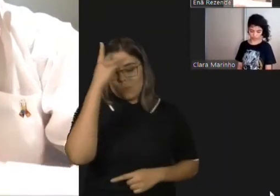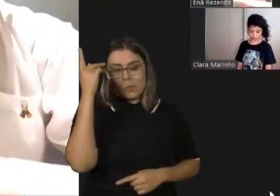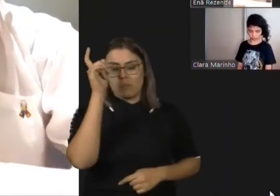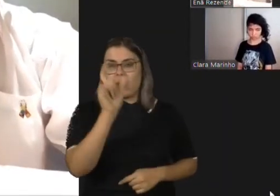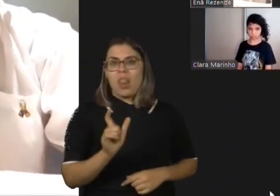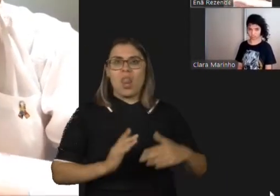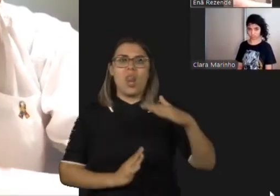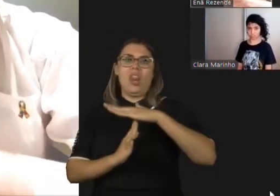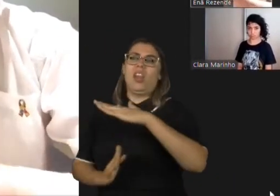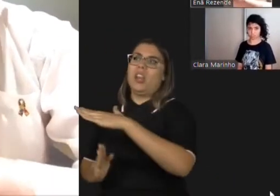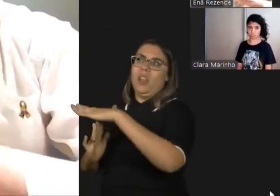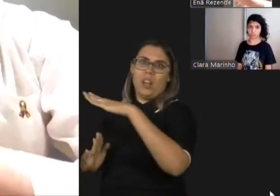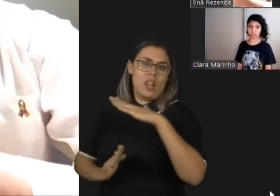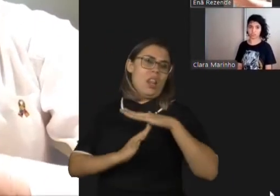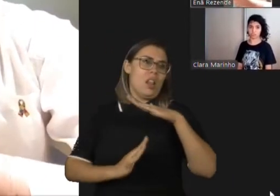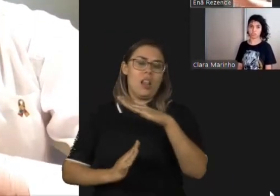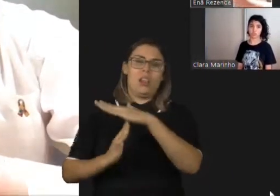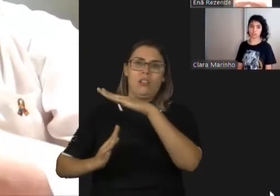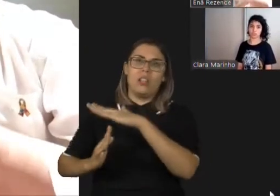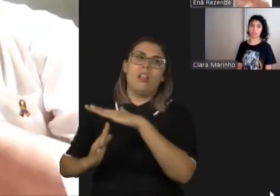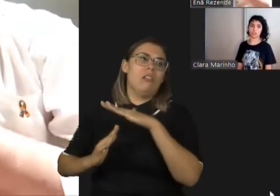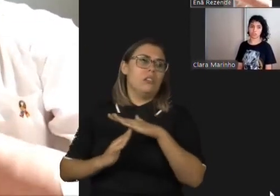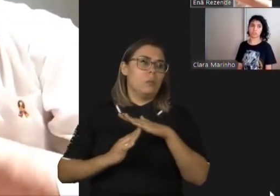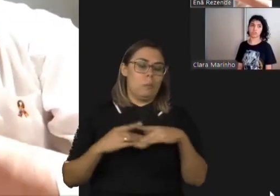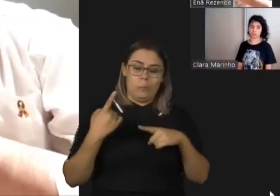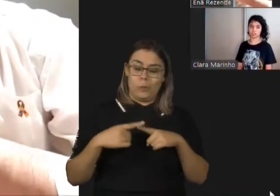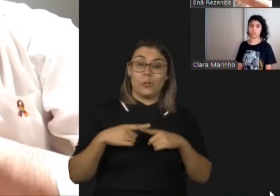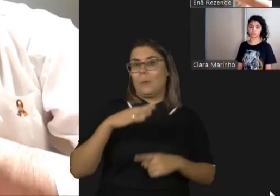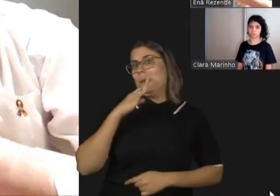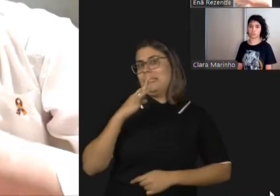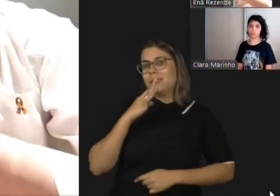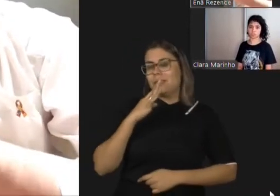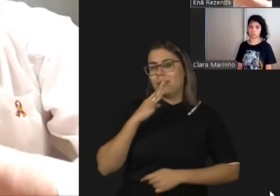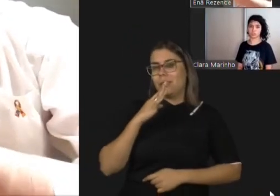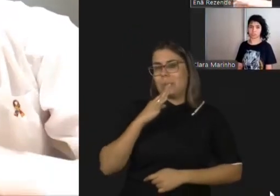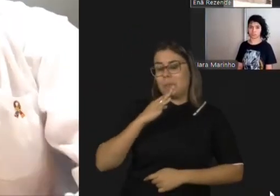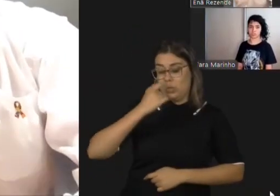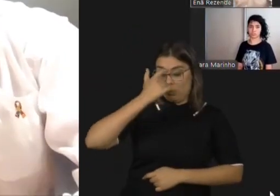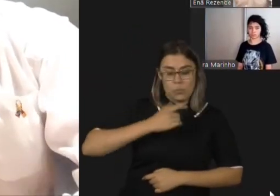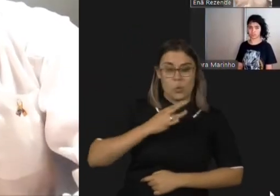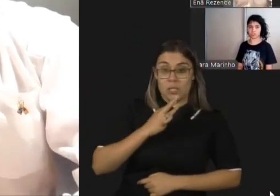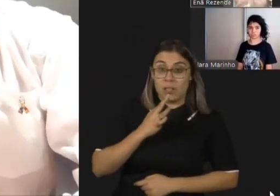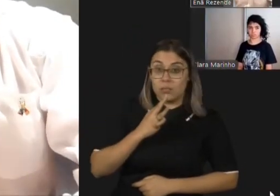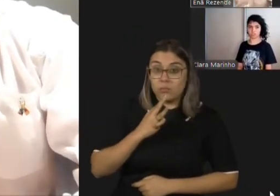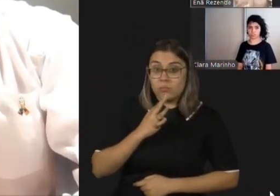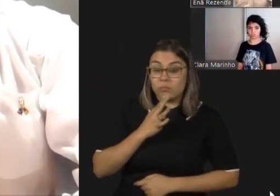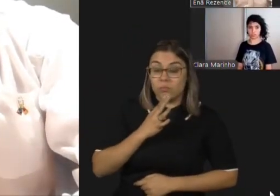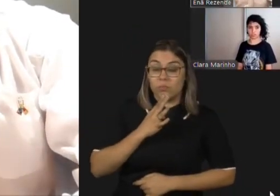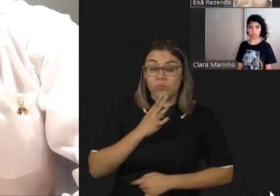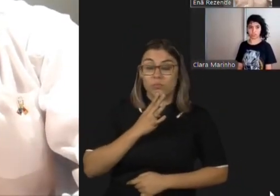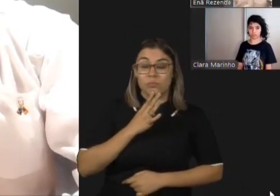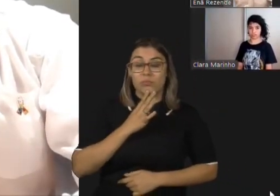me barrando, me impedindo de fazer alguma coisa por não conhecerem ou não me conhecerem, isso acaba